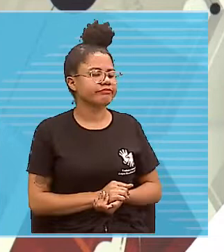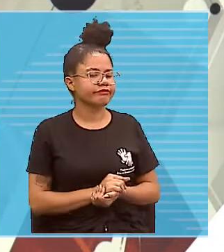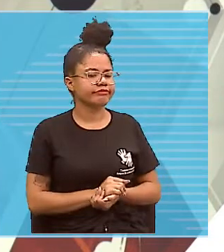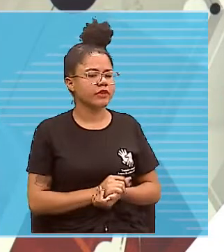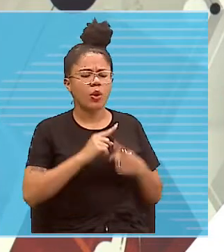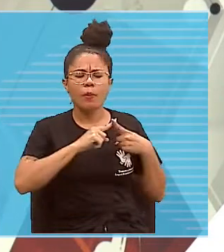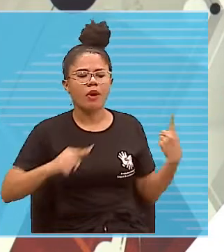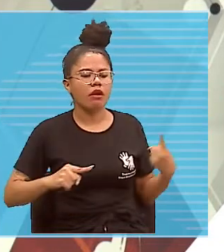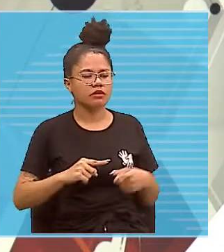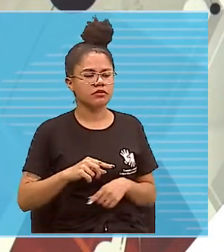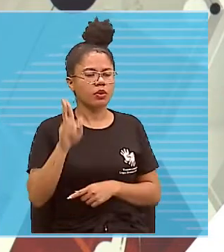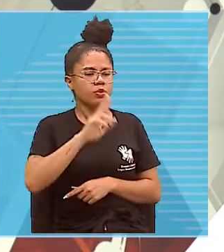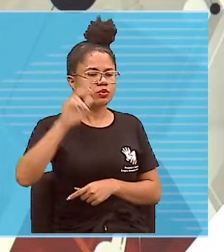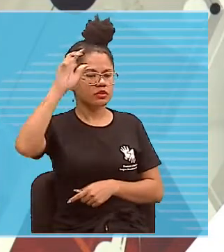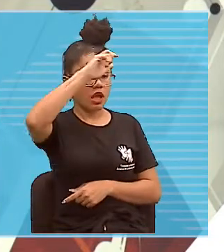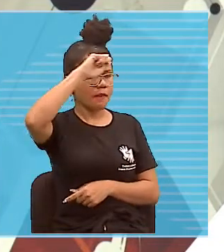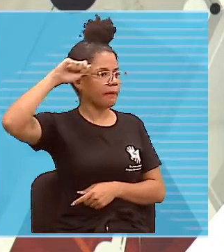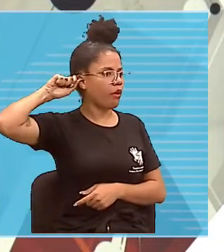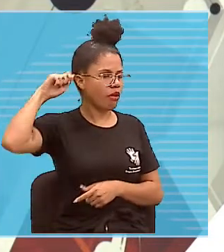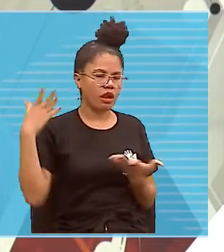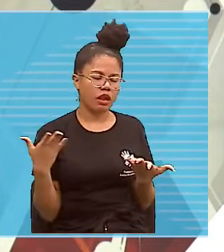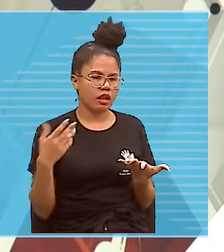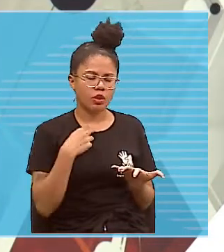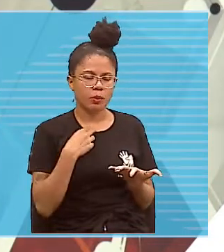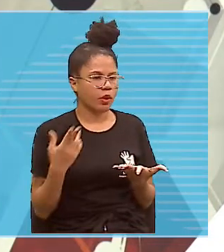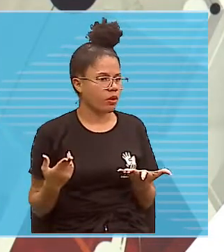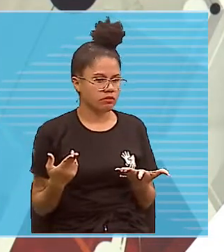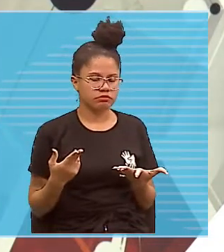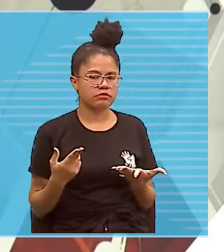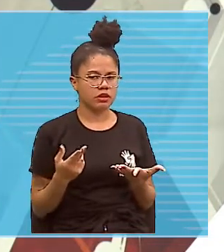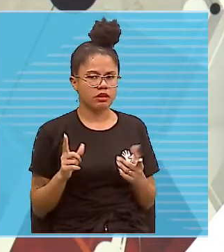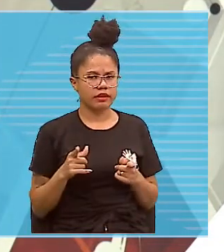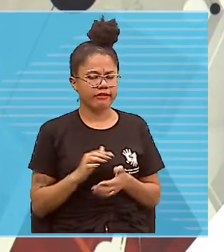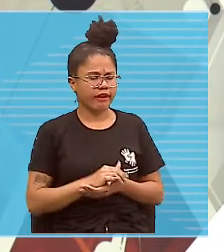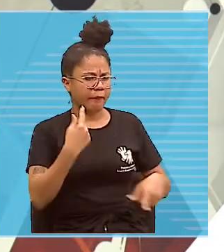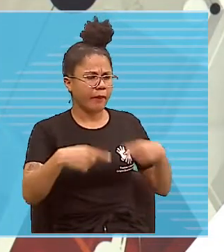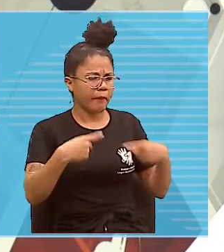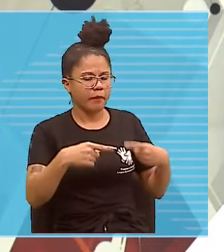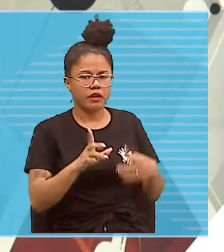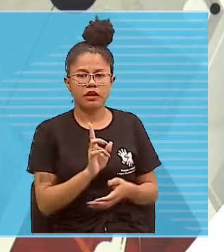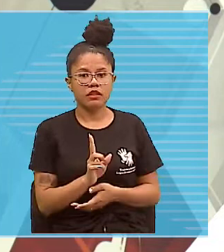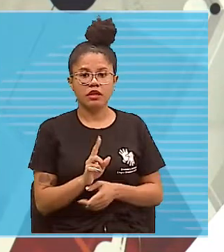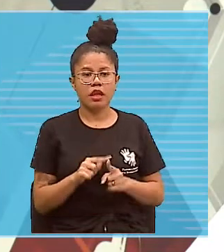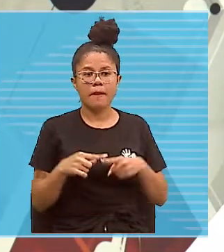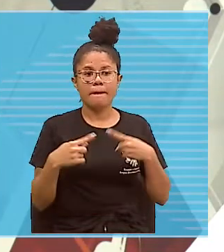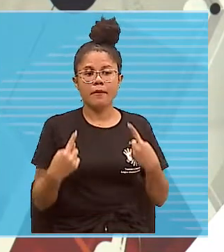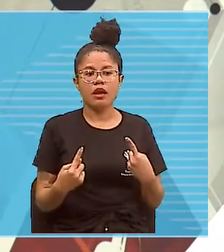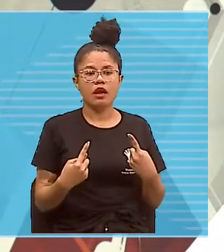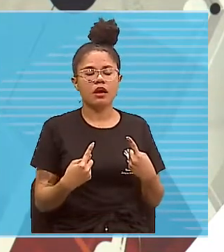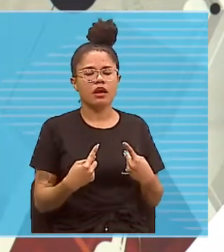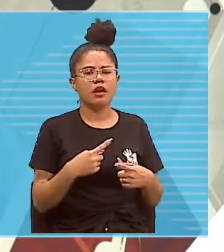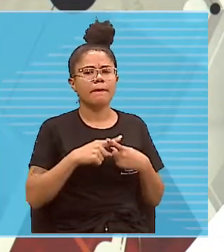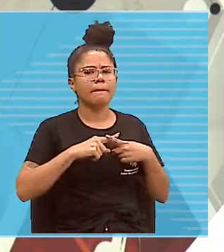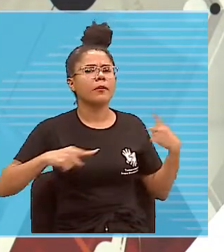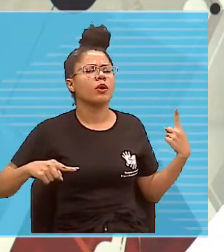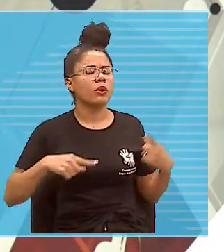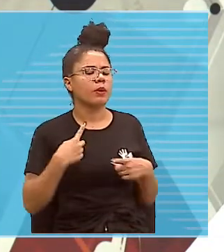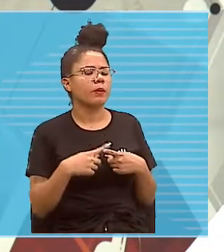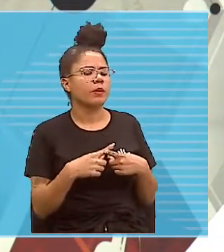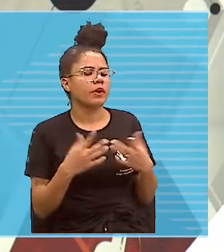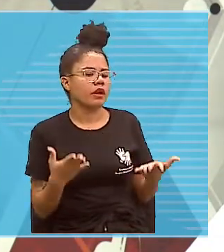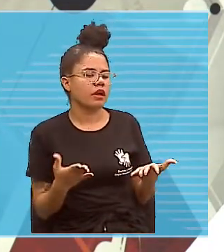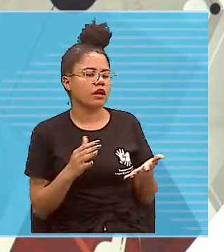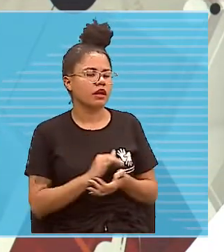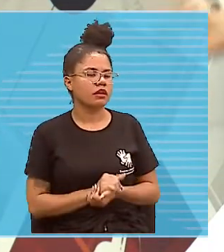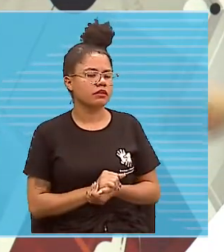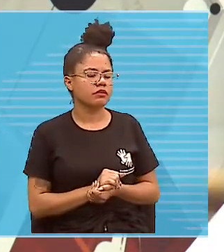está proibido o uso de boné? Vamos discutir isso com os alunos? Por que que é proibido? Ah, eu sou a favor do uso de boné.